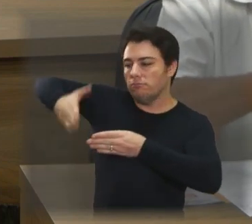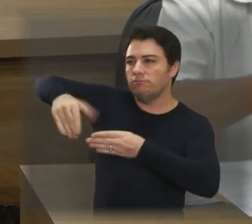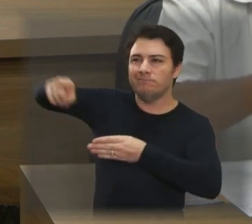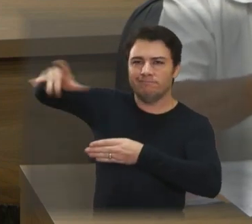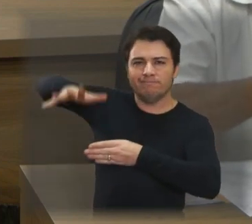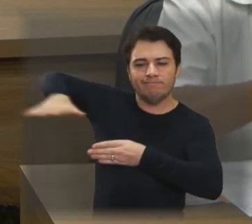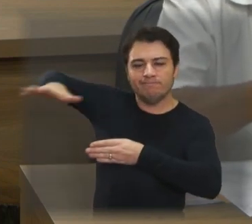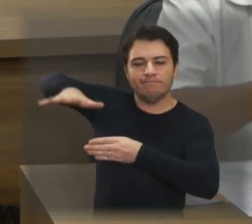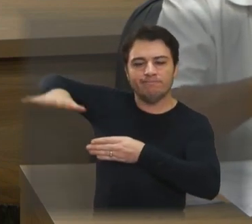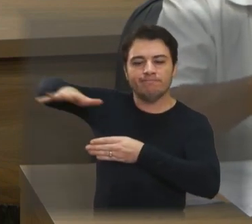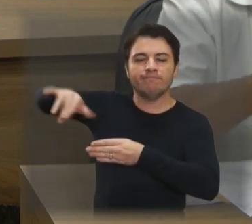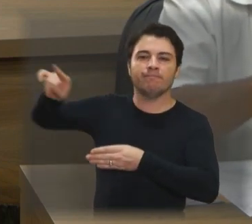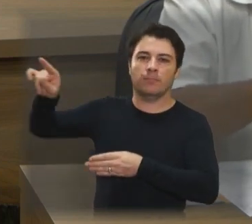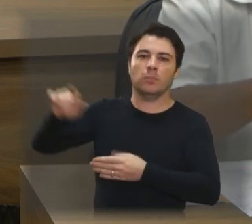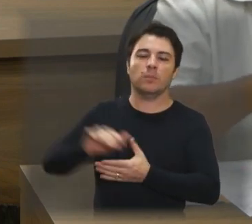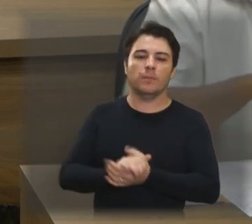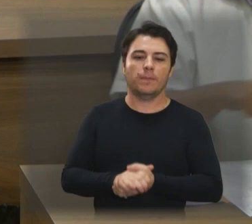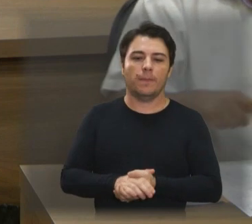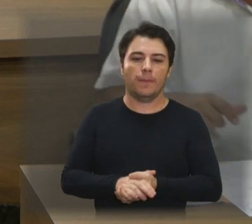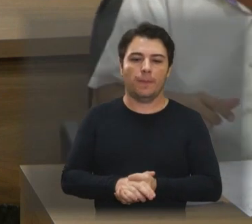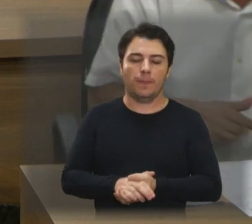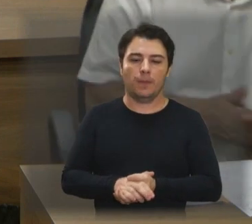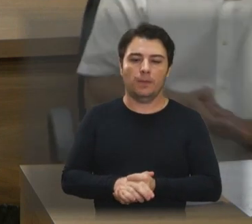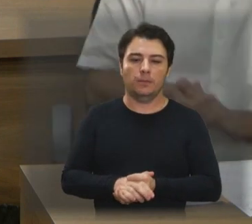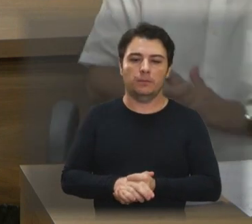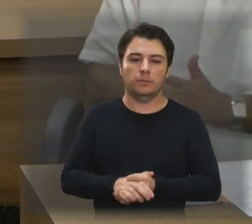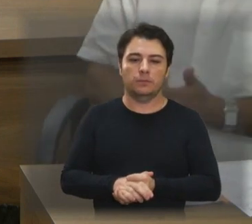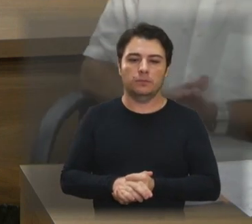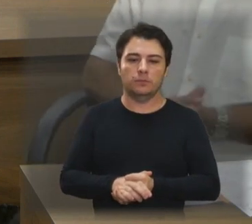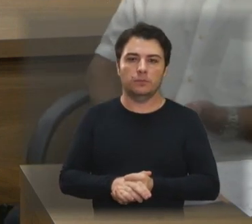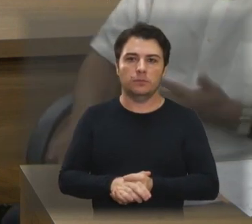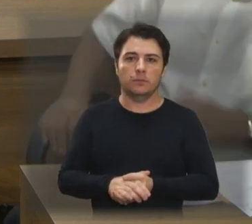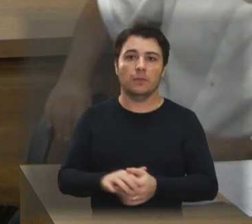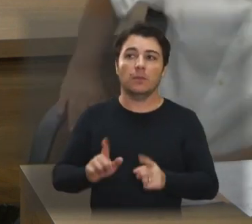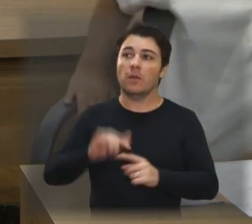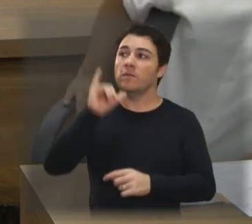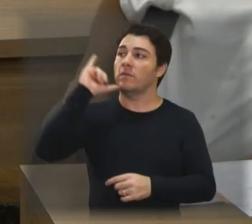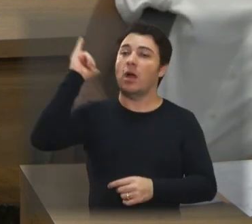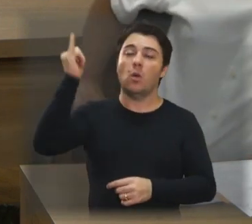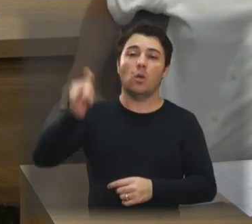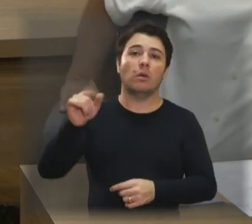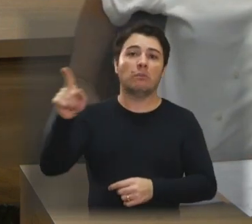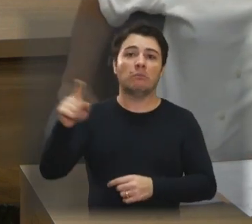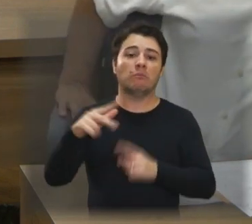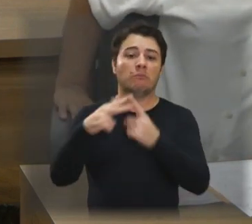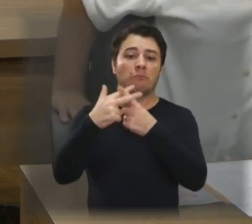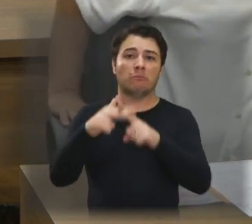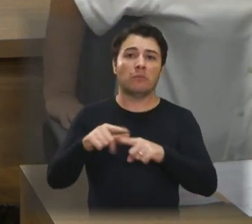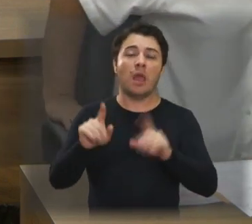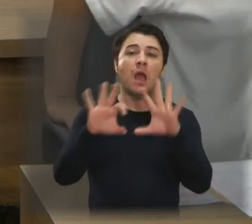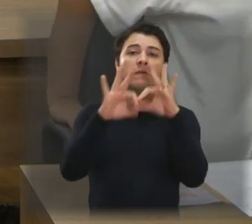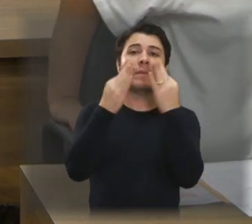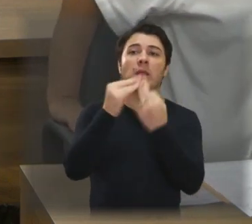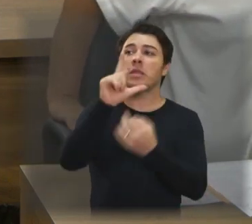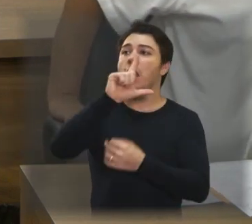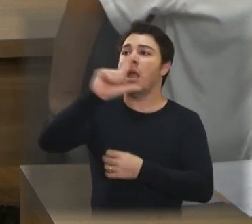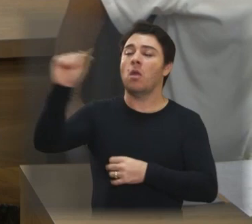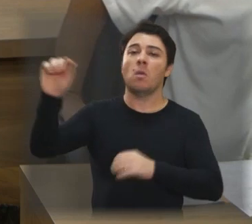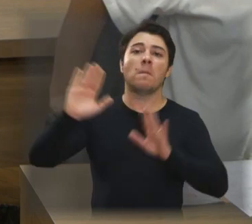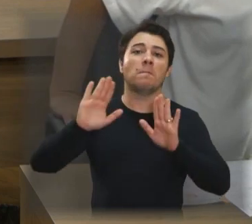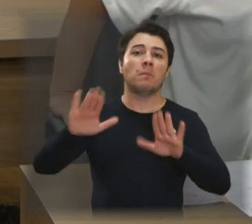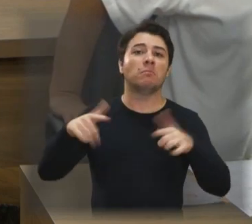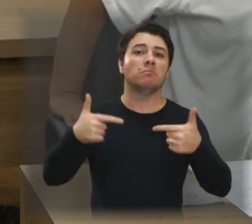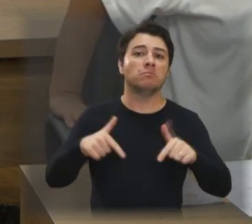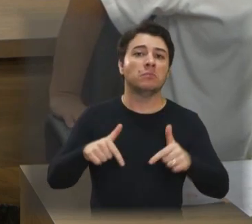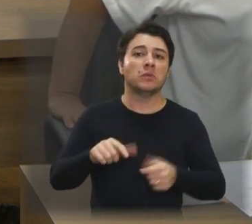daquela região ali Barroso enfim se foi programado não quiser não foi ninguém fazer o serviço das famílias saíram para deixar lá